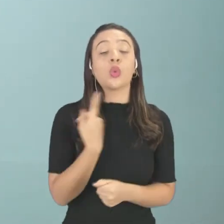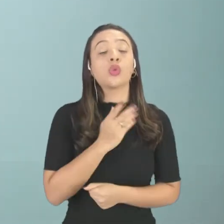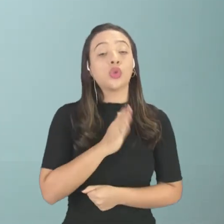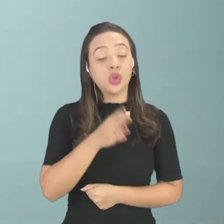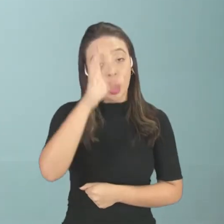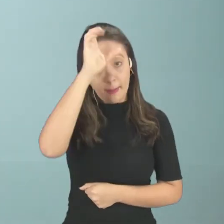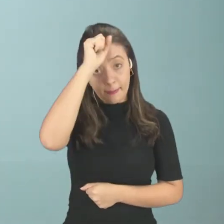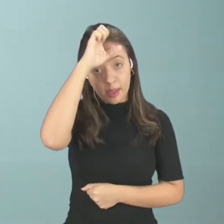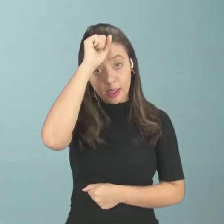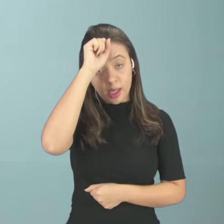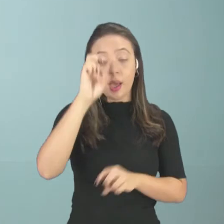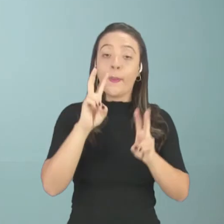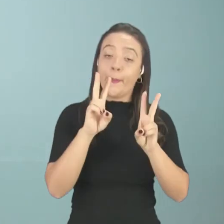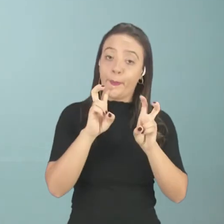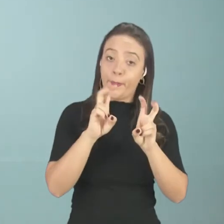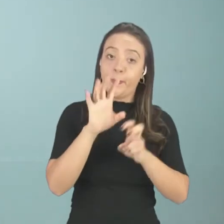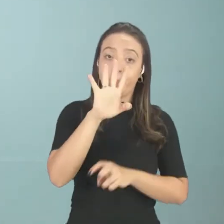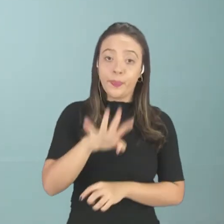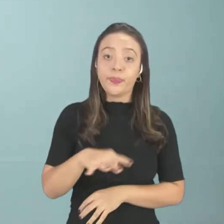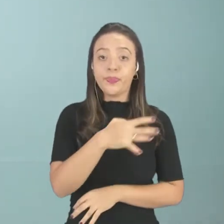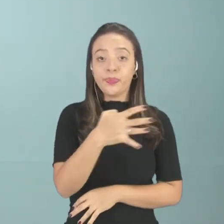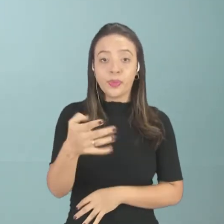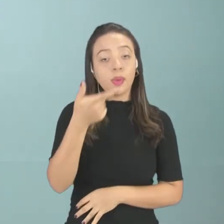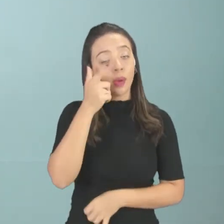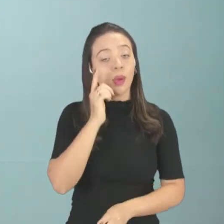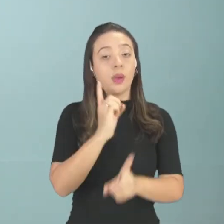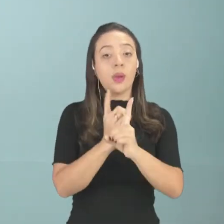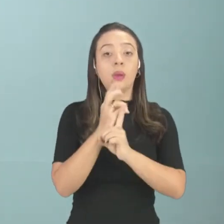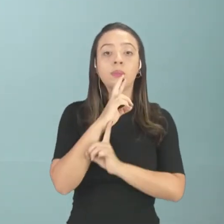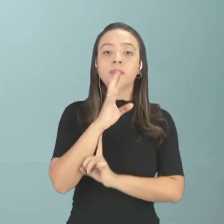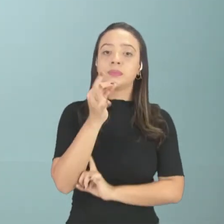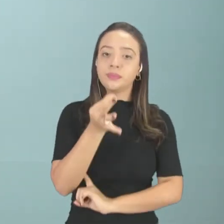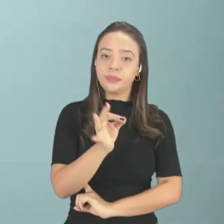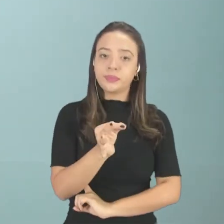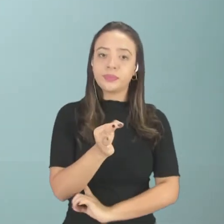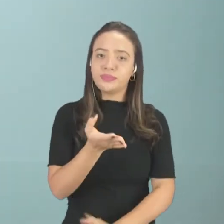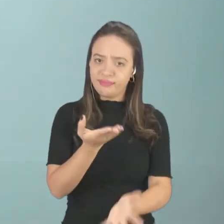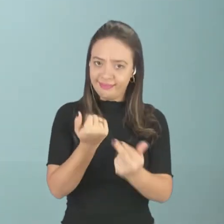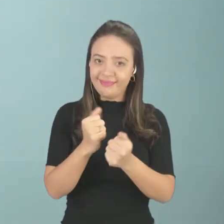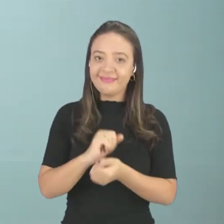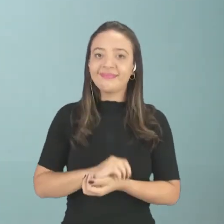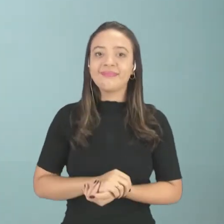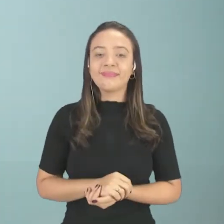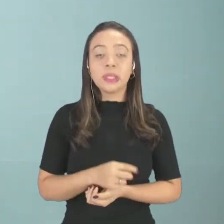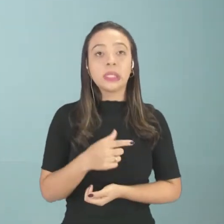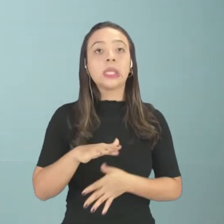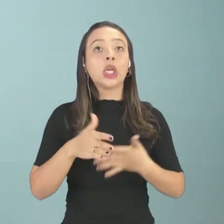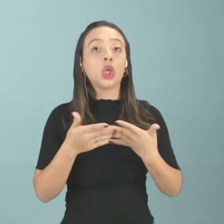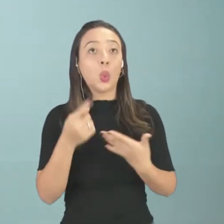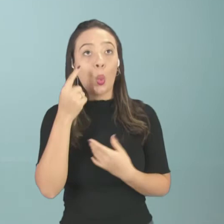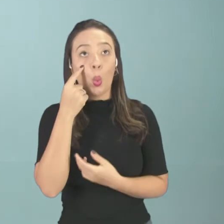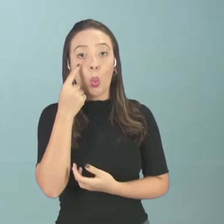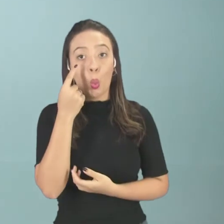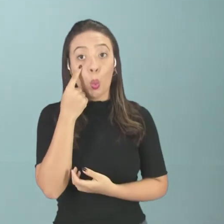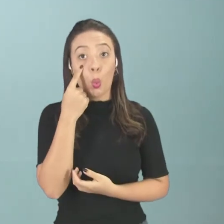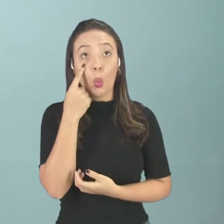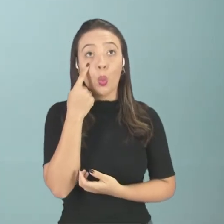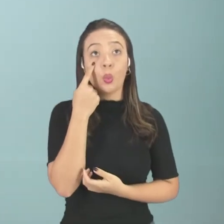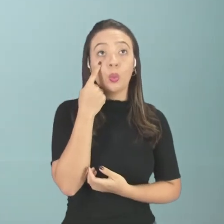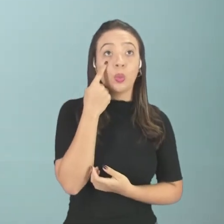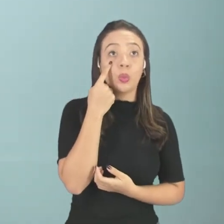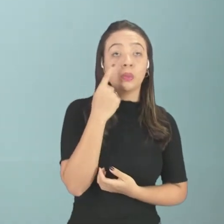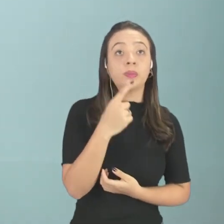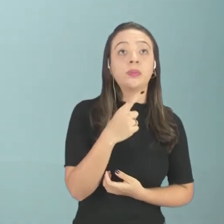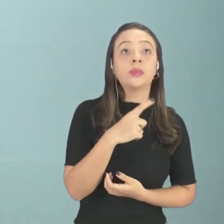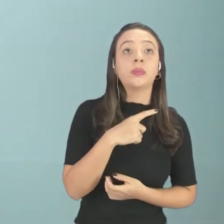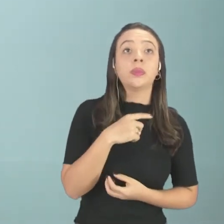de matriz para achar a resposta certa. Vamos à resposta? Então, olha só. Na